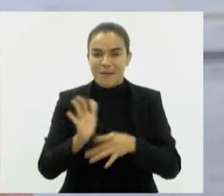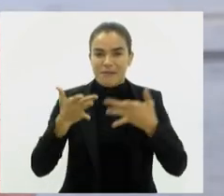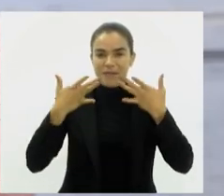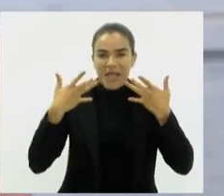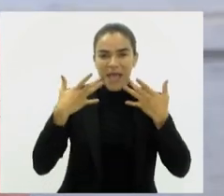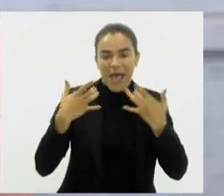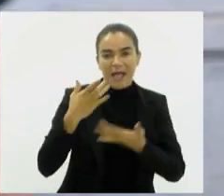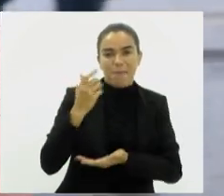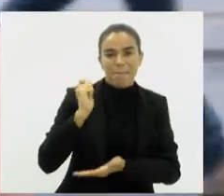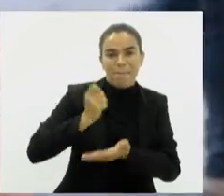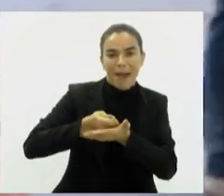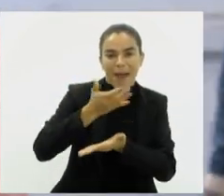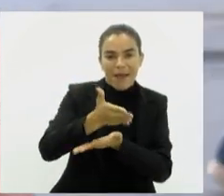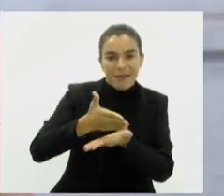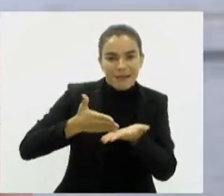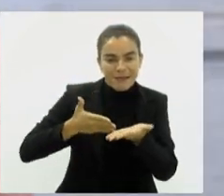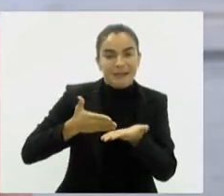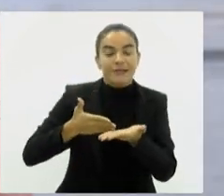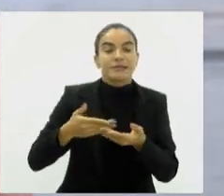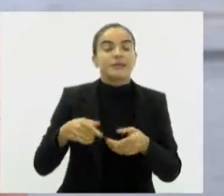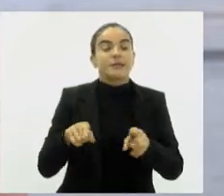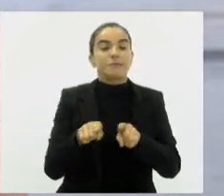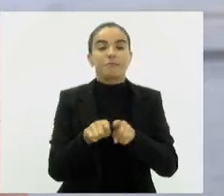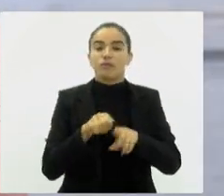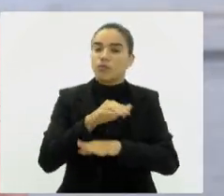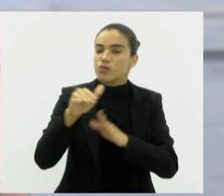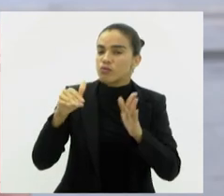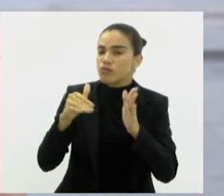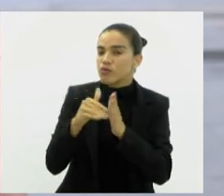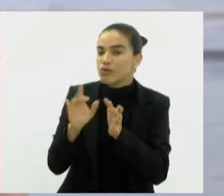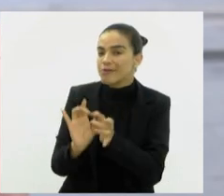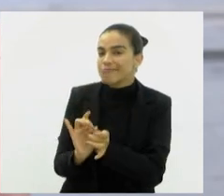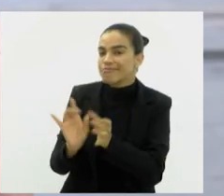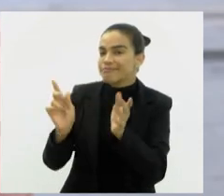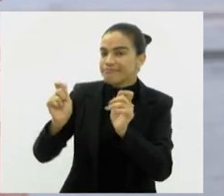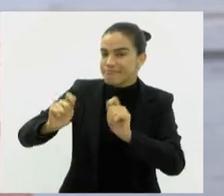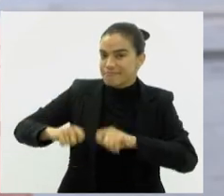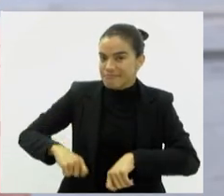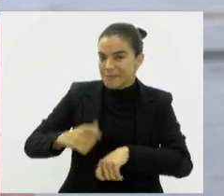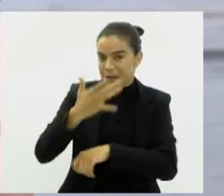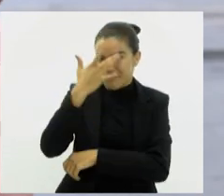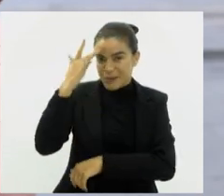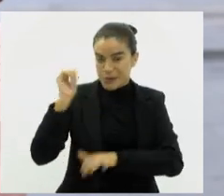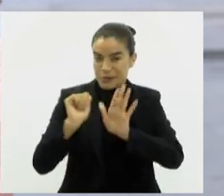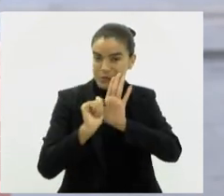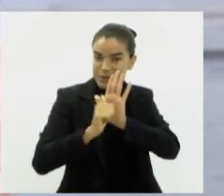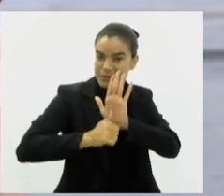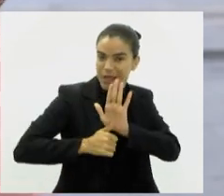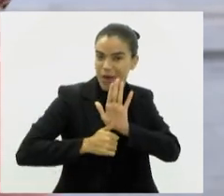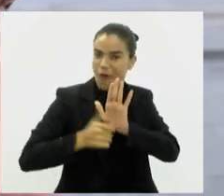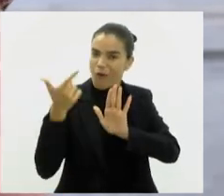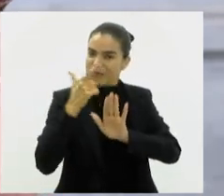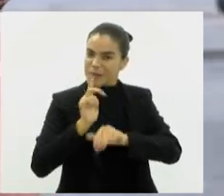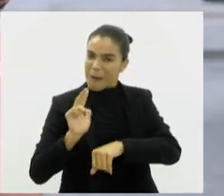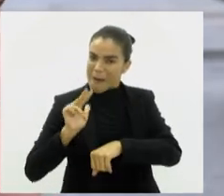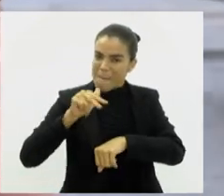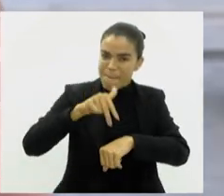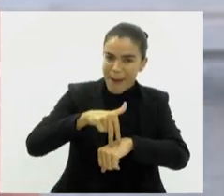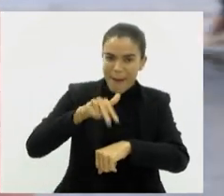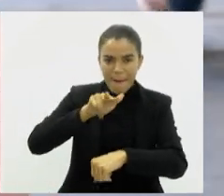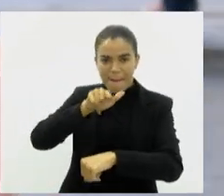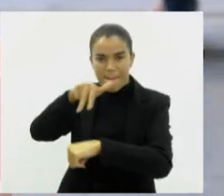teatros e parques. E acho que isso tudo permite que as pessoas com síndrome de Down ocupem seus espaços,